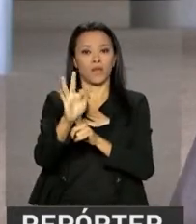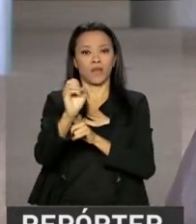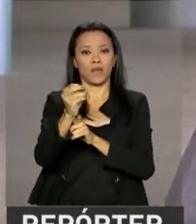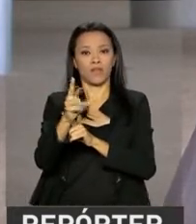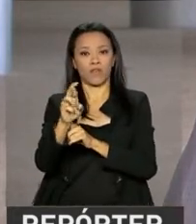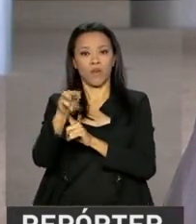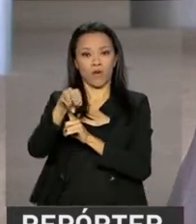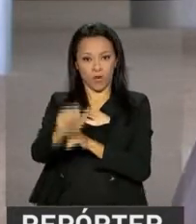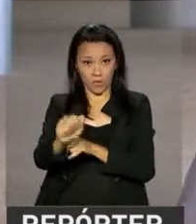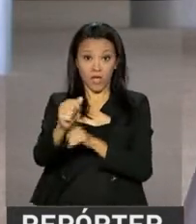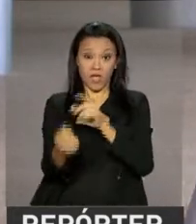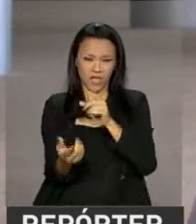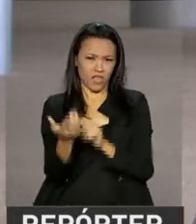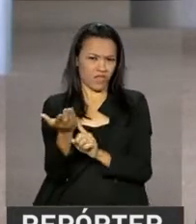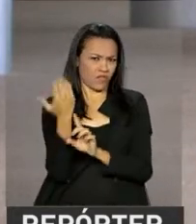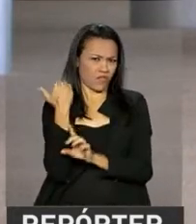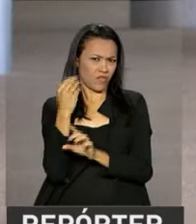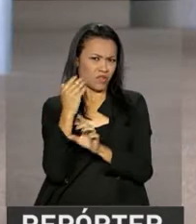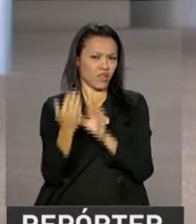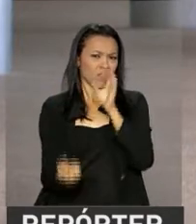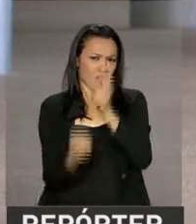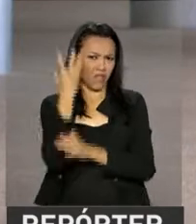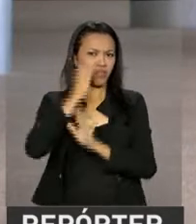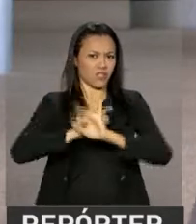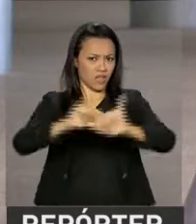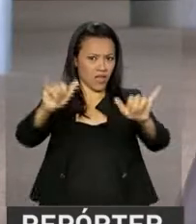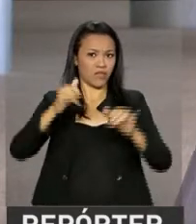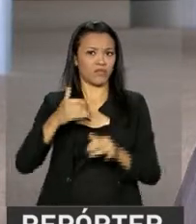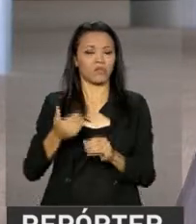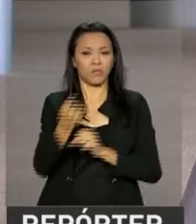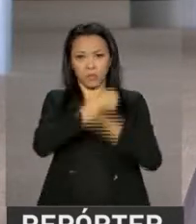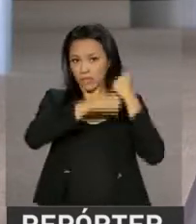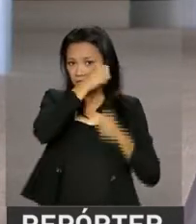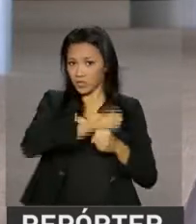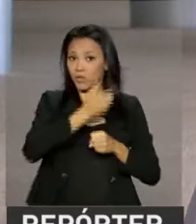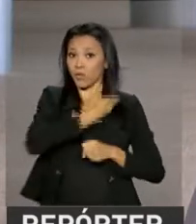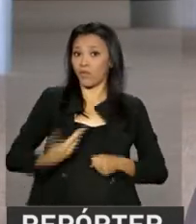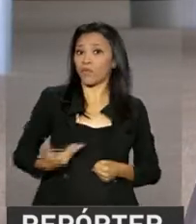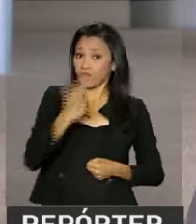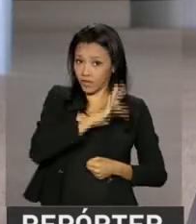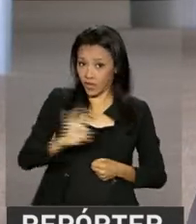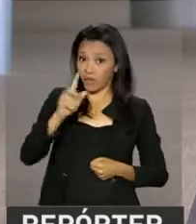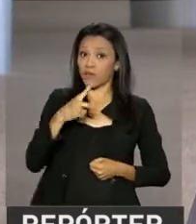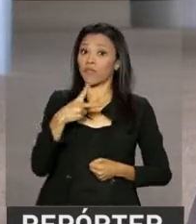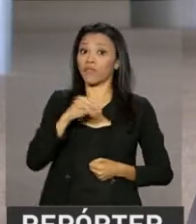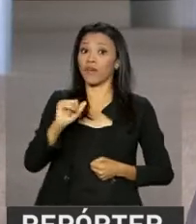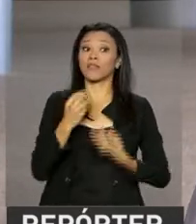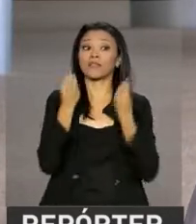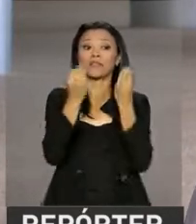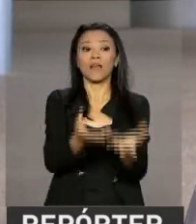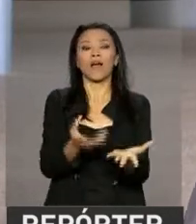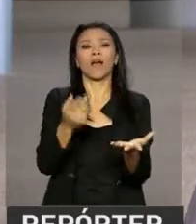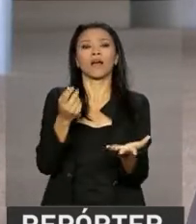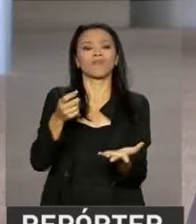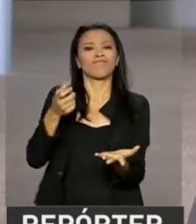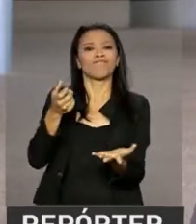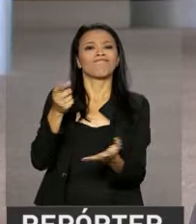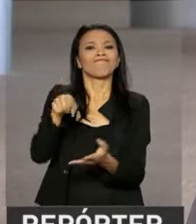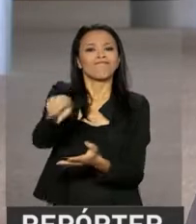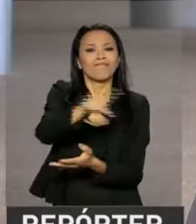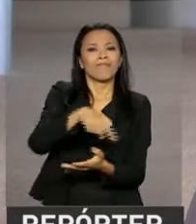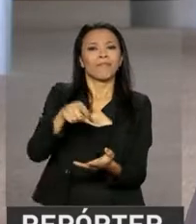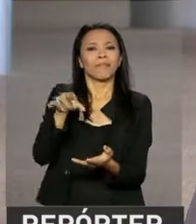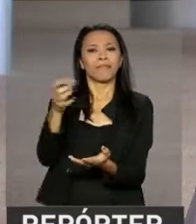programa foi lançado no final do ano passado pelo governo federal e vai ofertar o crédito aí a família de baixa renda para